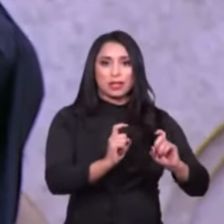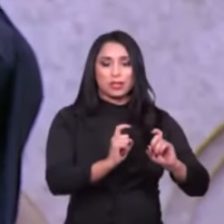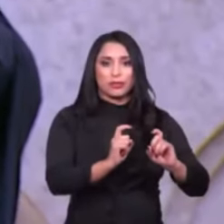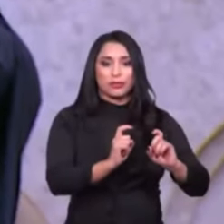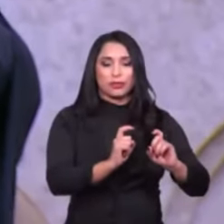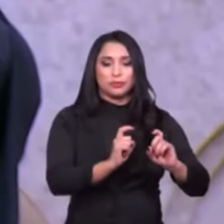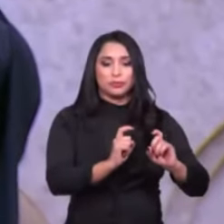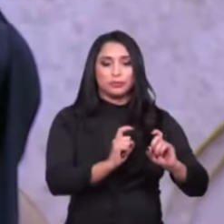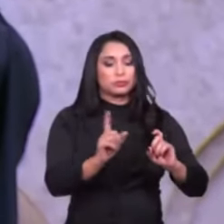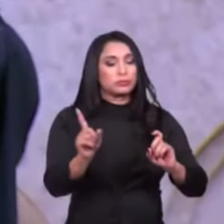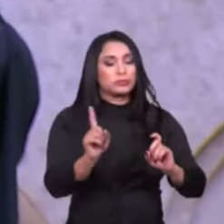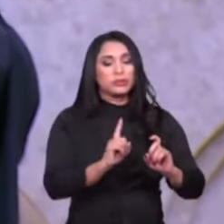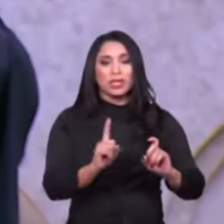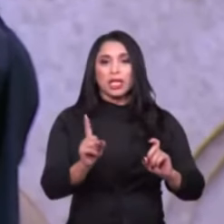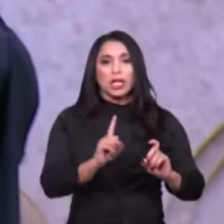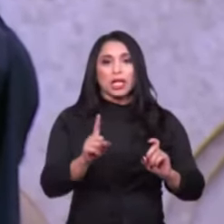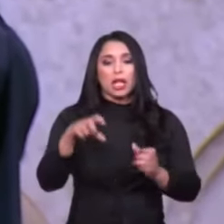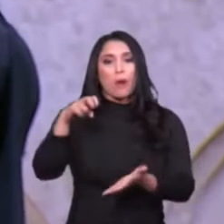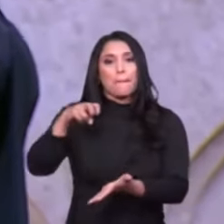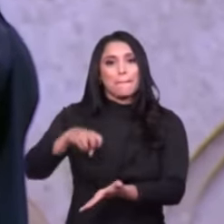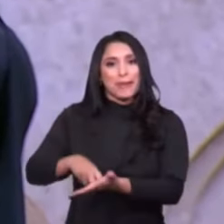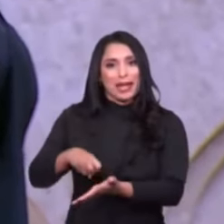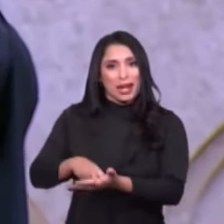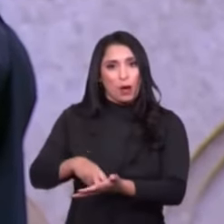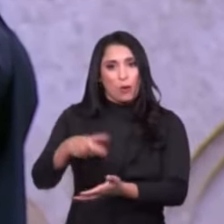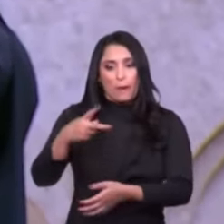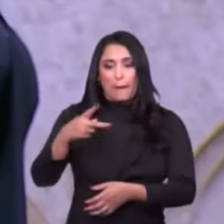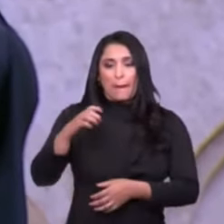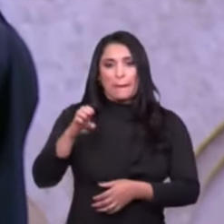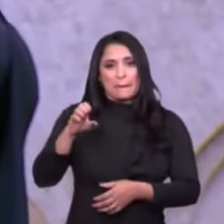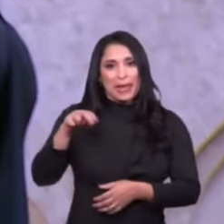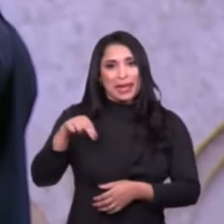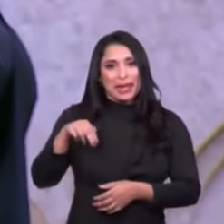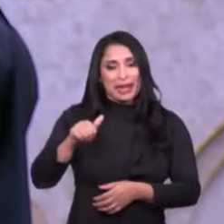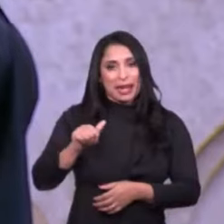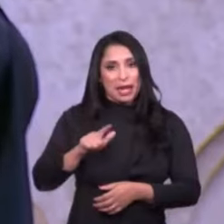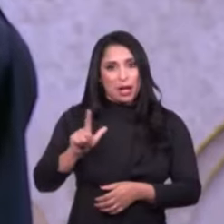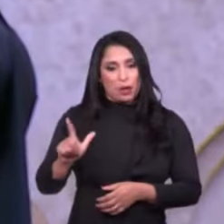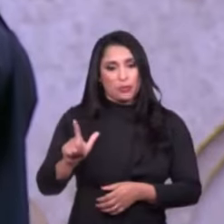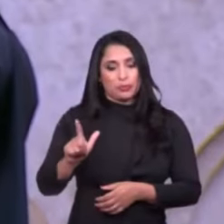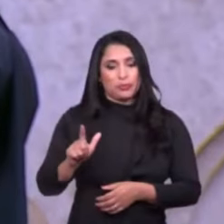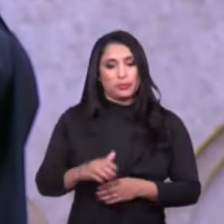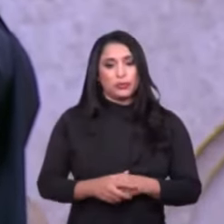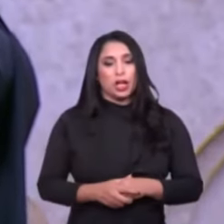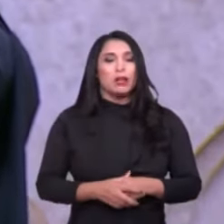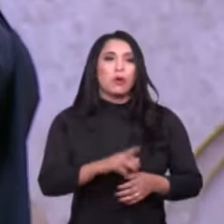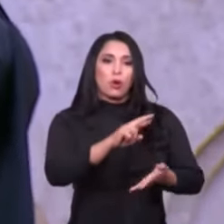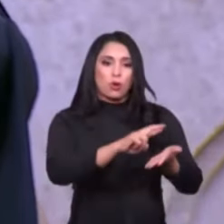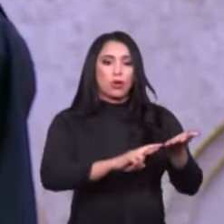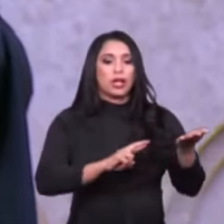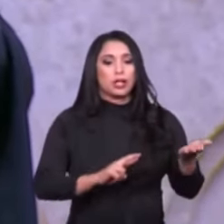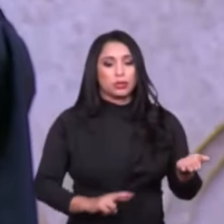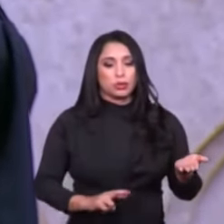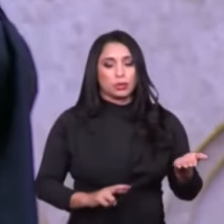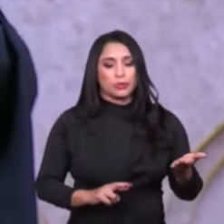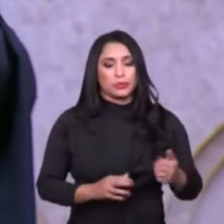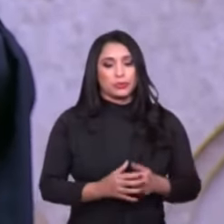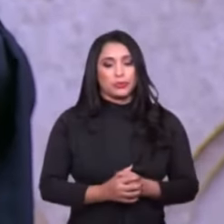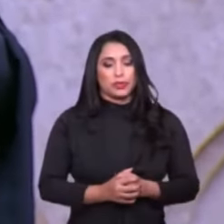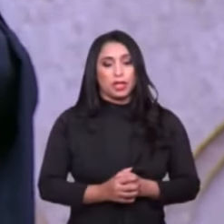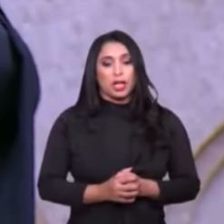e não sanções penais. Essa é a posição do eminente relator. Há